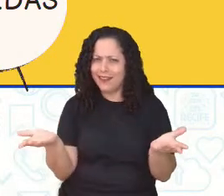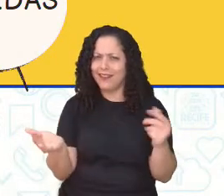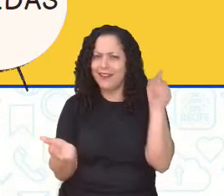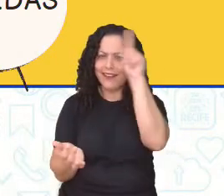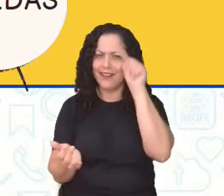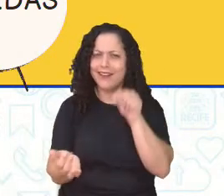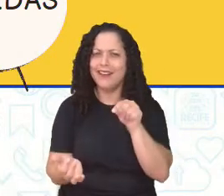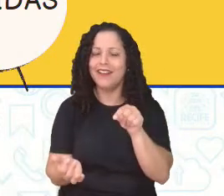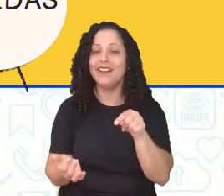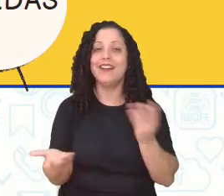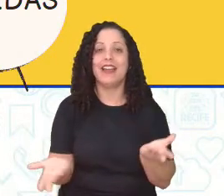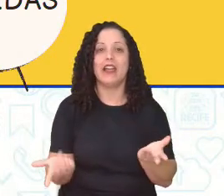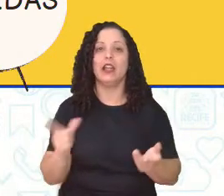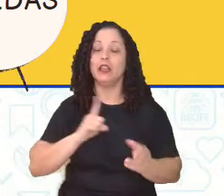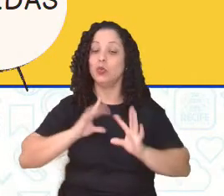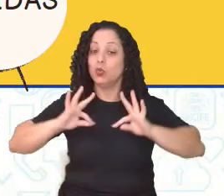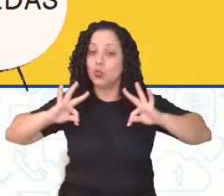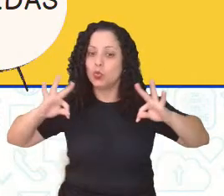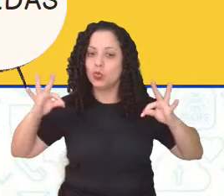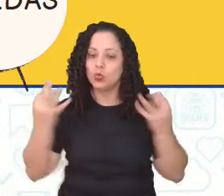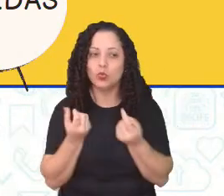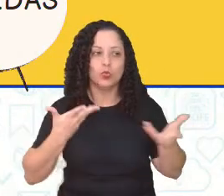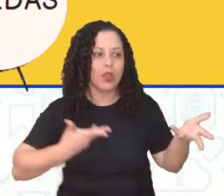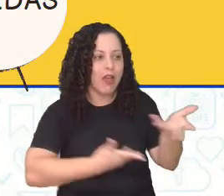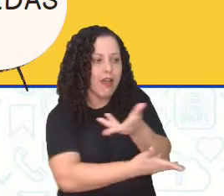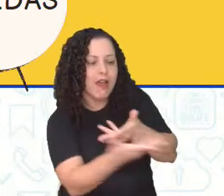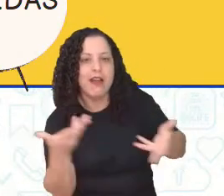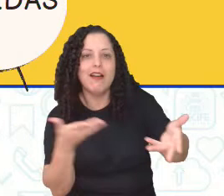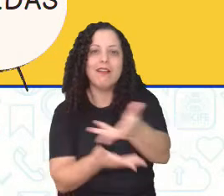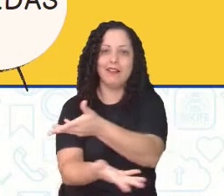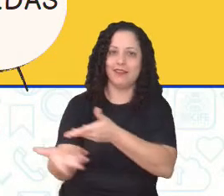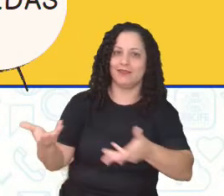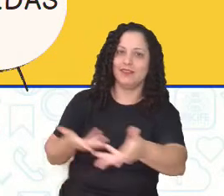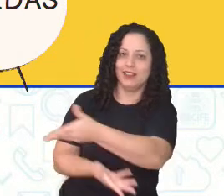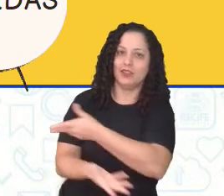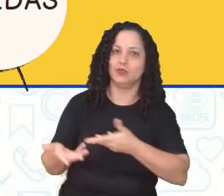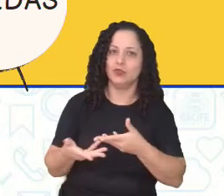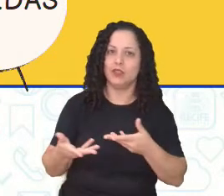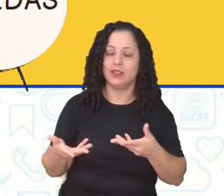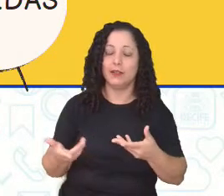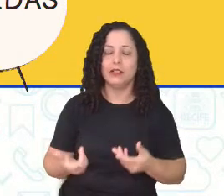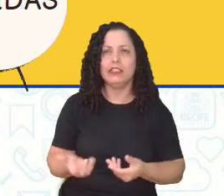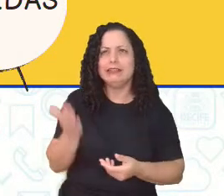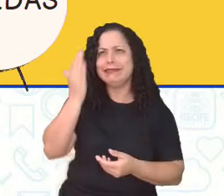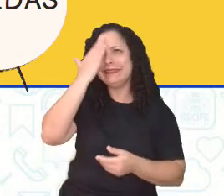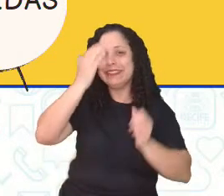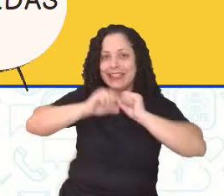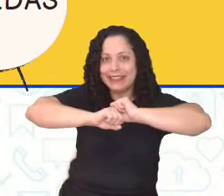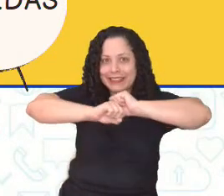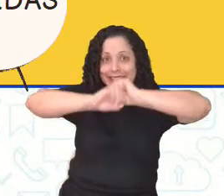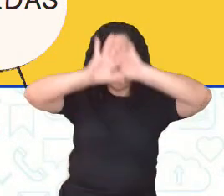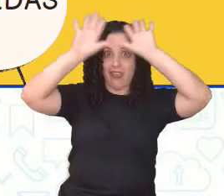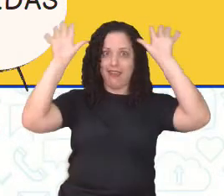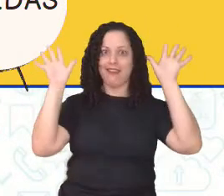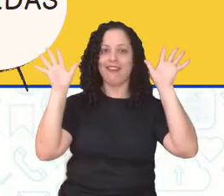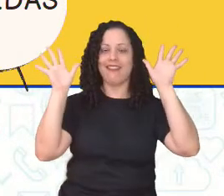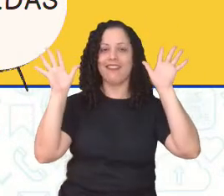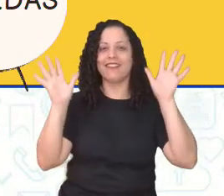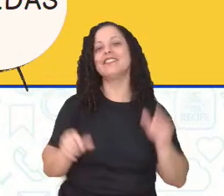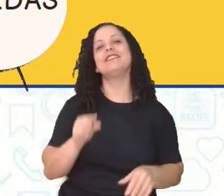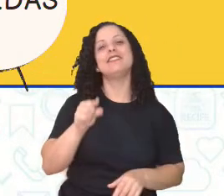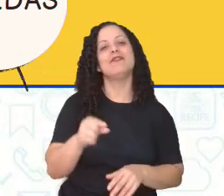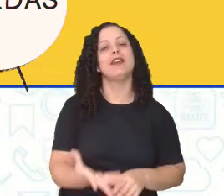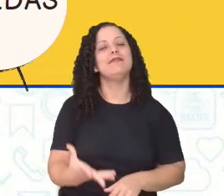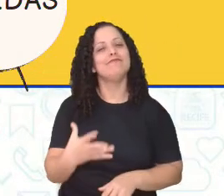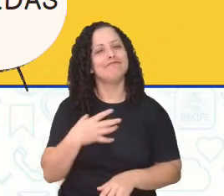está interligado. Por que isso é importante? Porque quando você compreender isso, você vai ver que essa